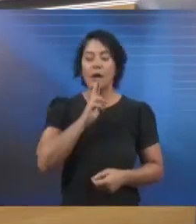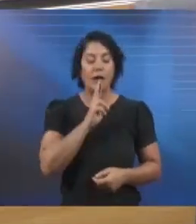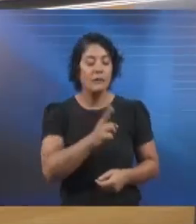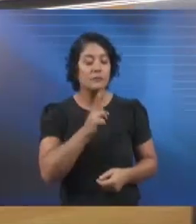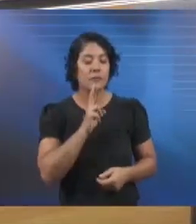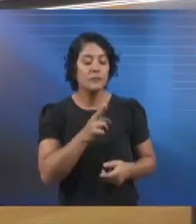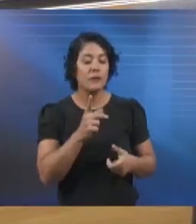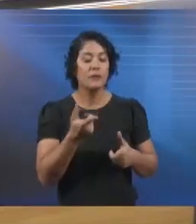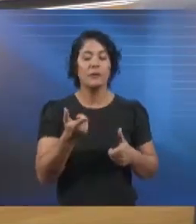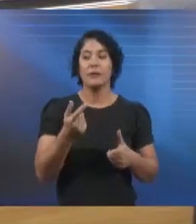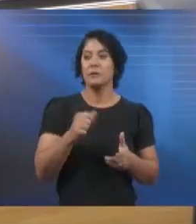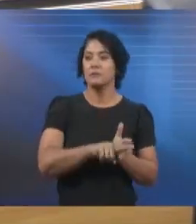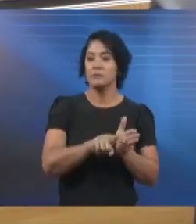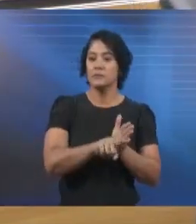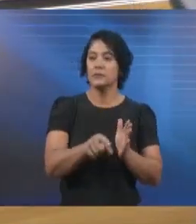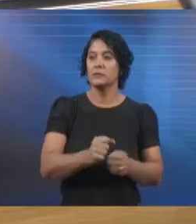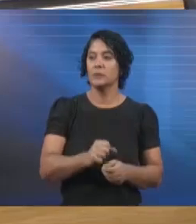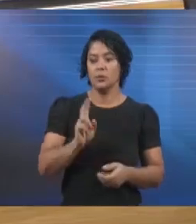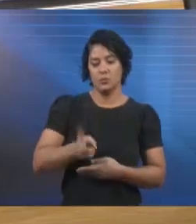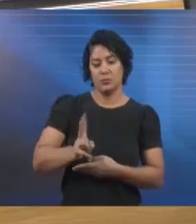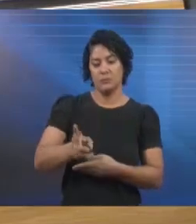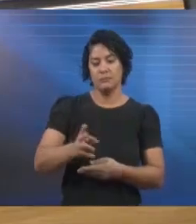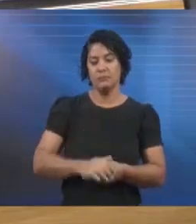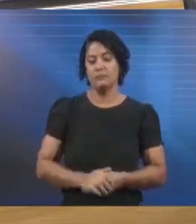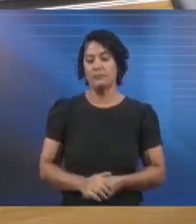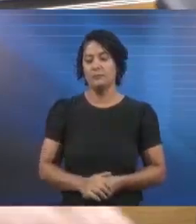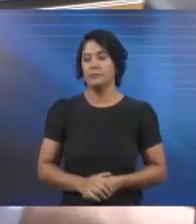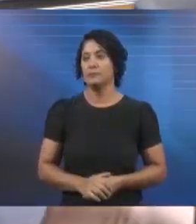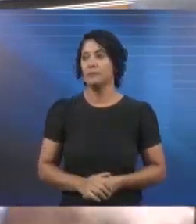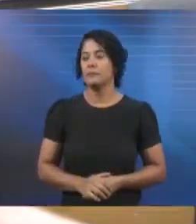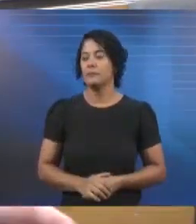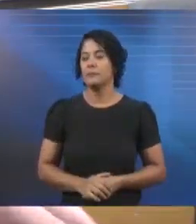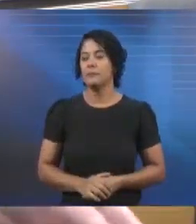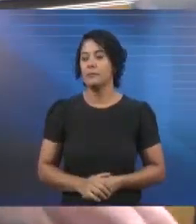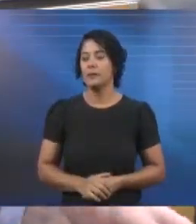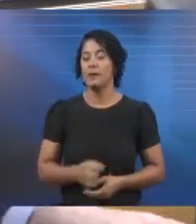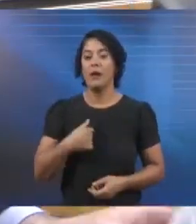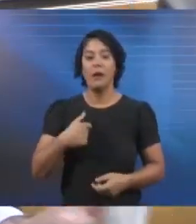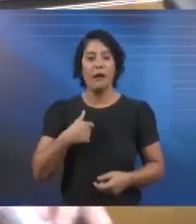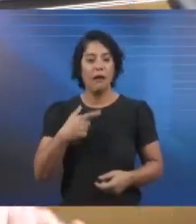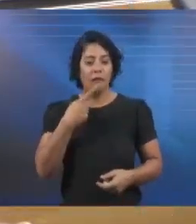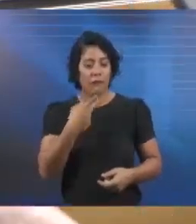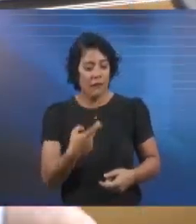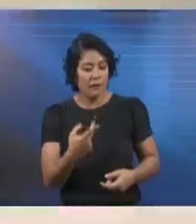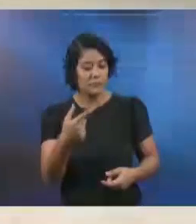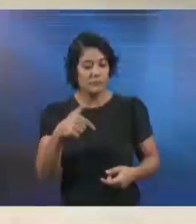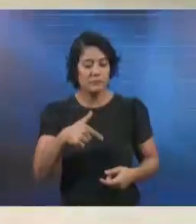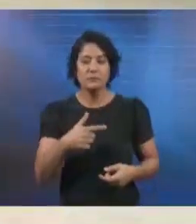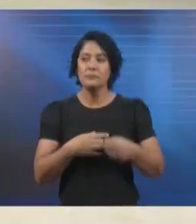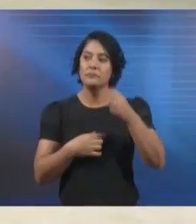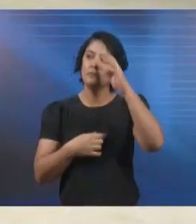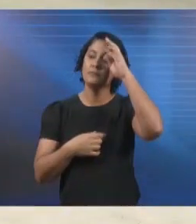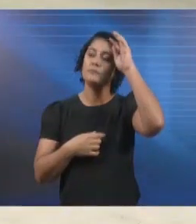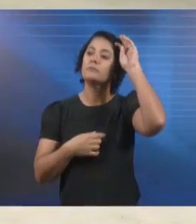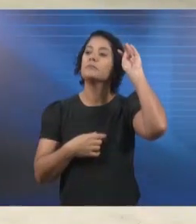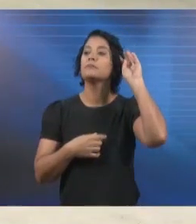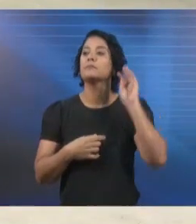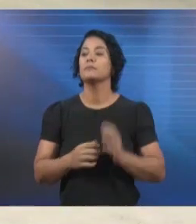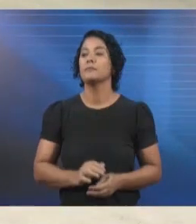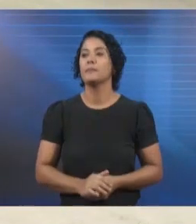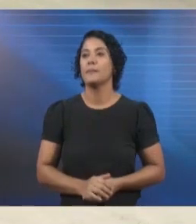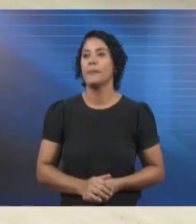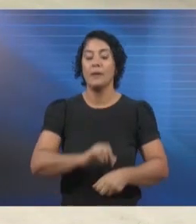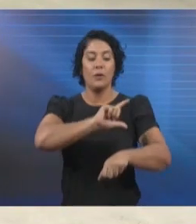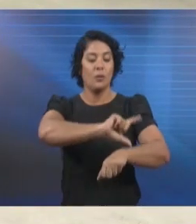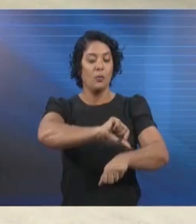questionamentos e vamos continuar essa obra senhor presidente eu fui citada agora realmente eu fui citada deput deput estamos